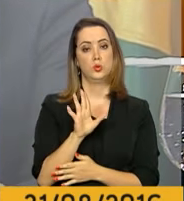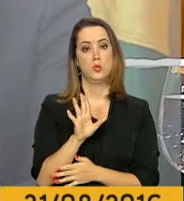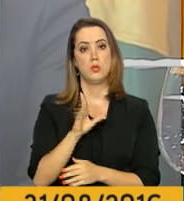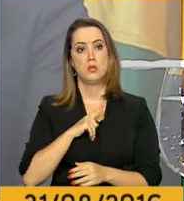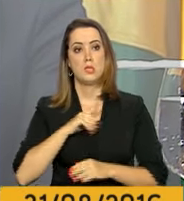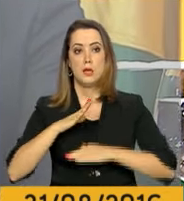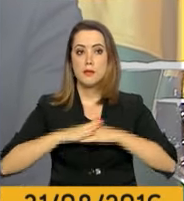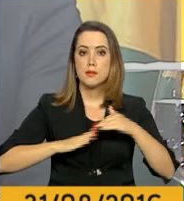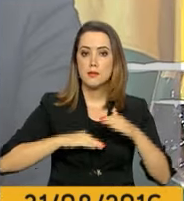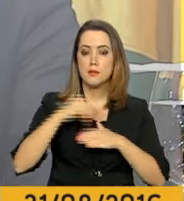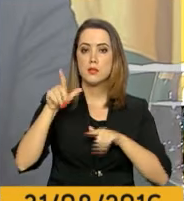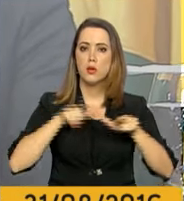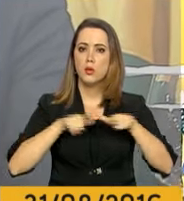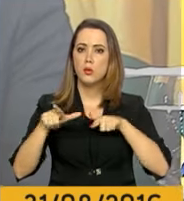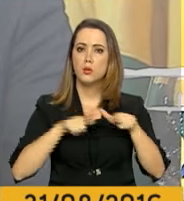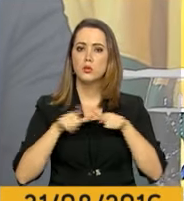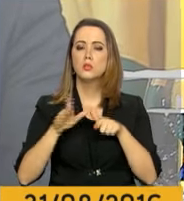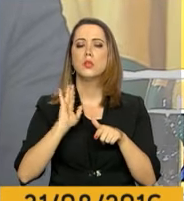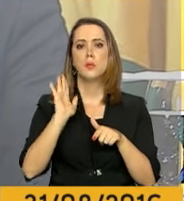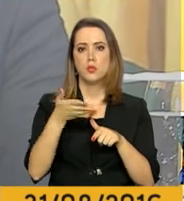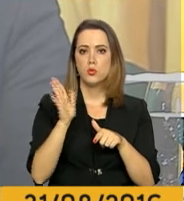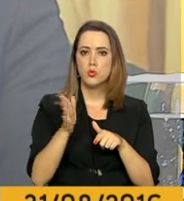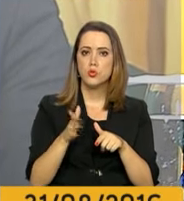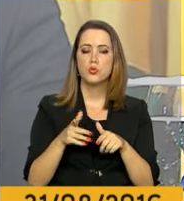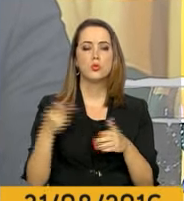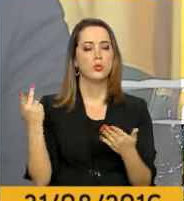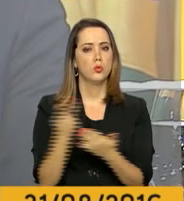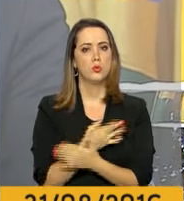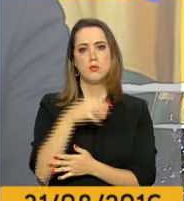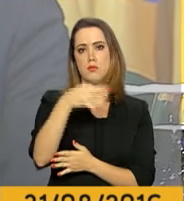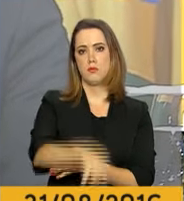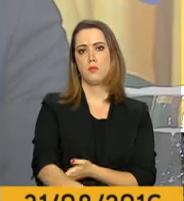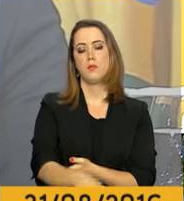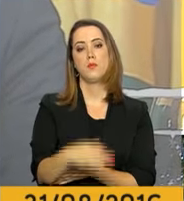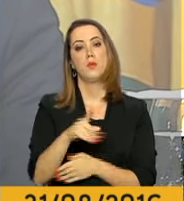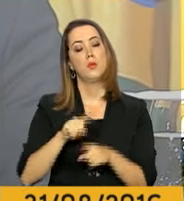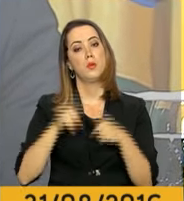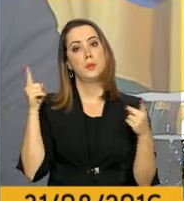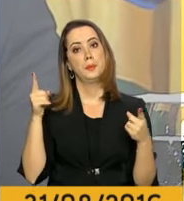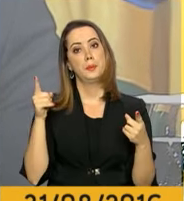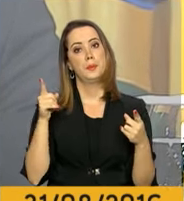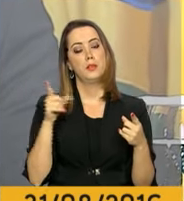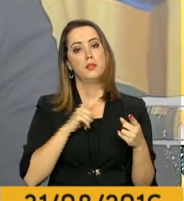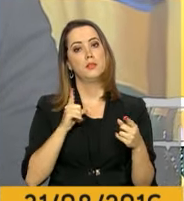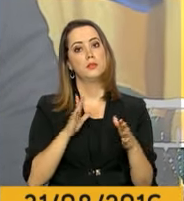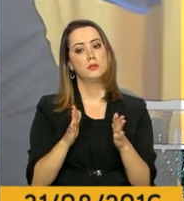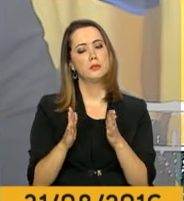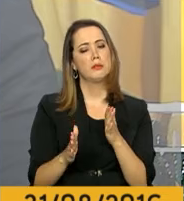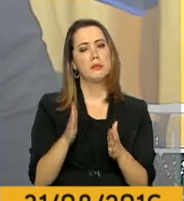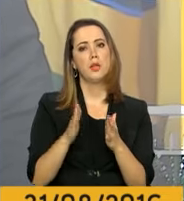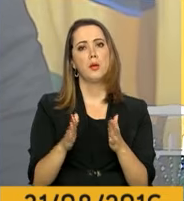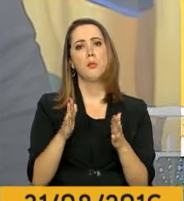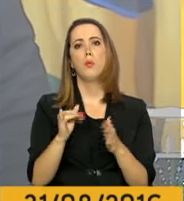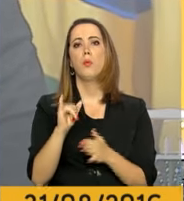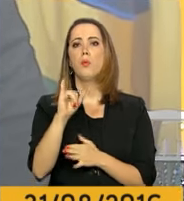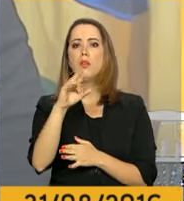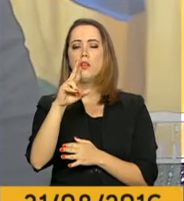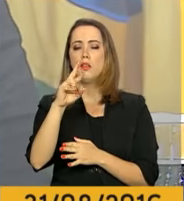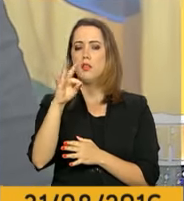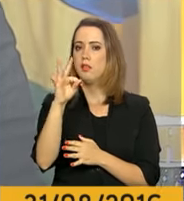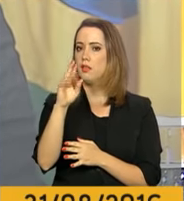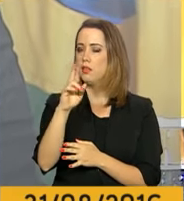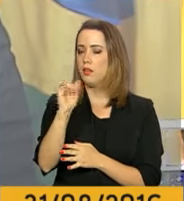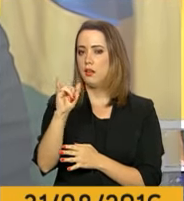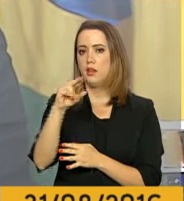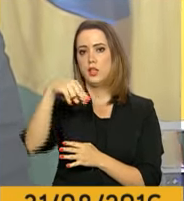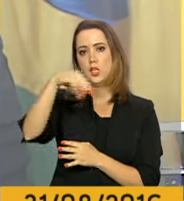se fôssemos titulares efetivos. Mas, evidentemente, que a interinidade sempre deixava